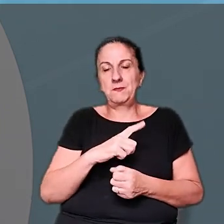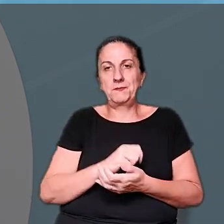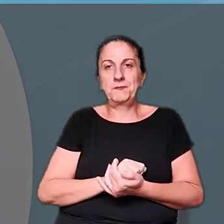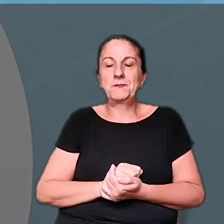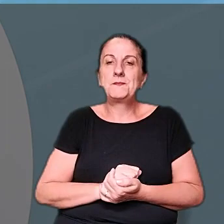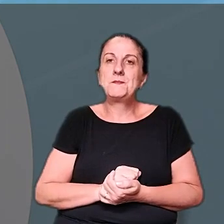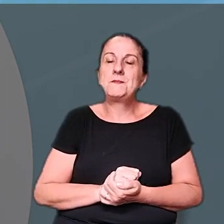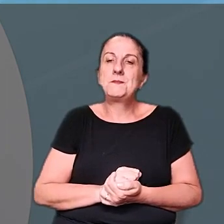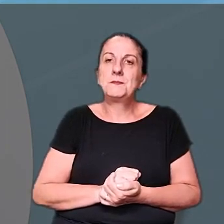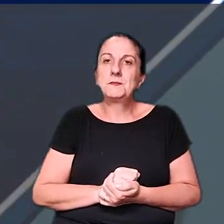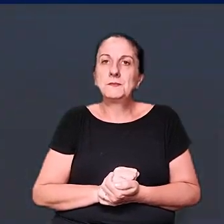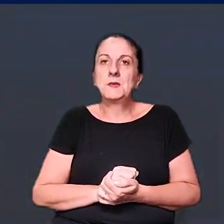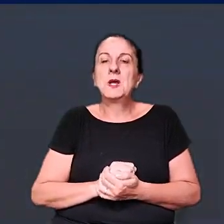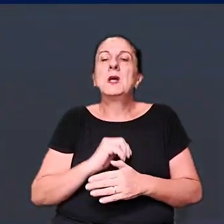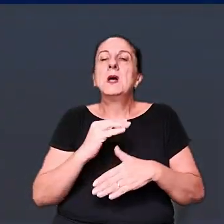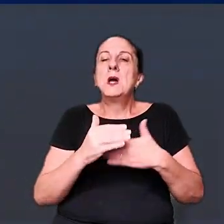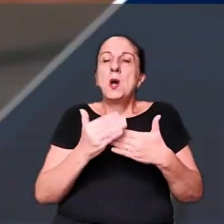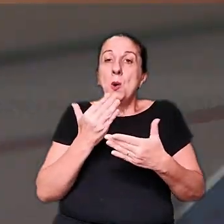no caso.